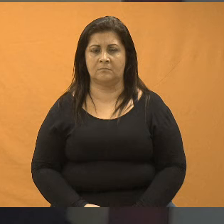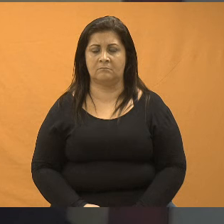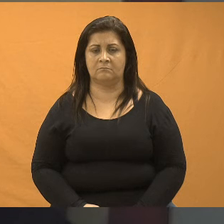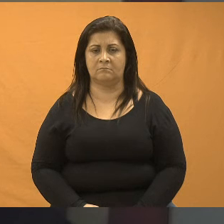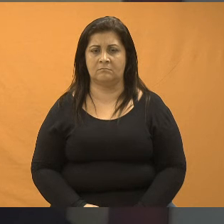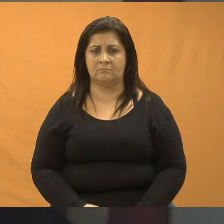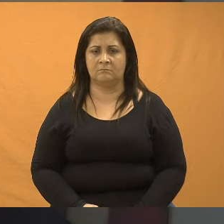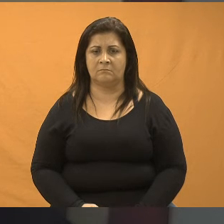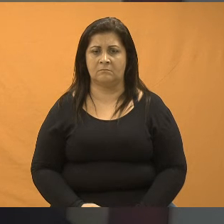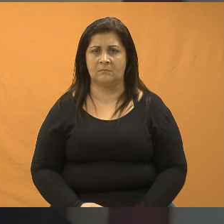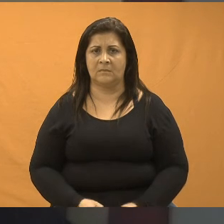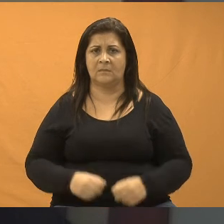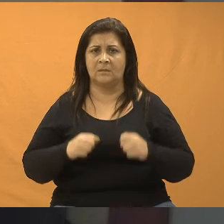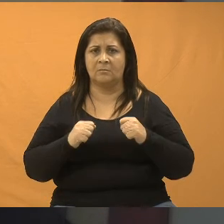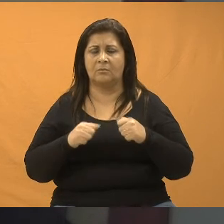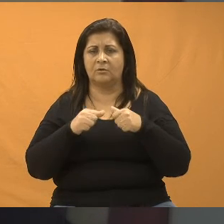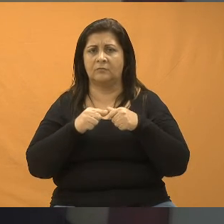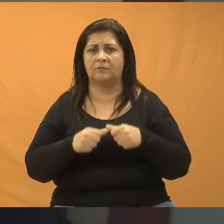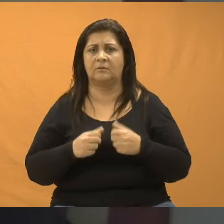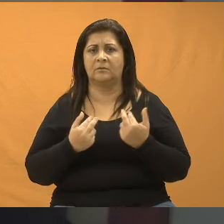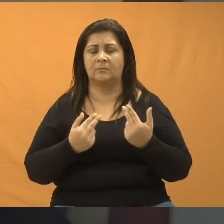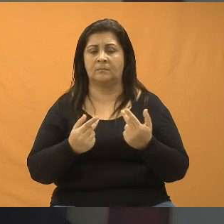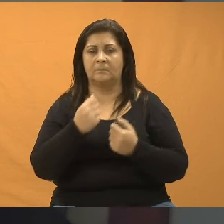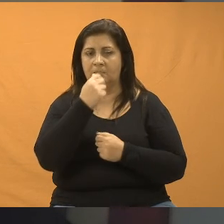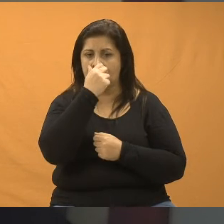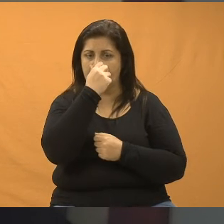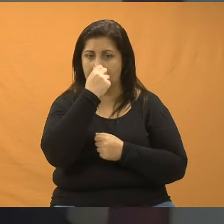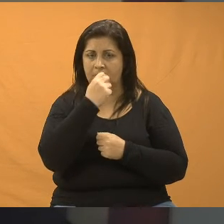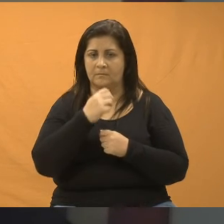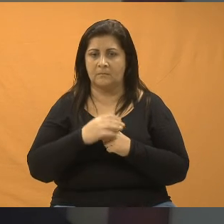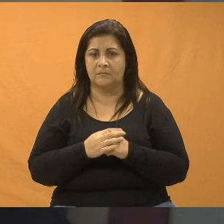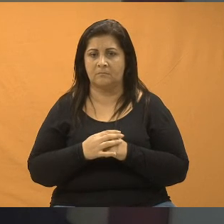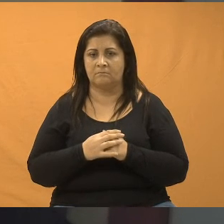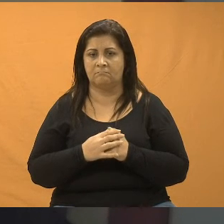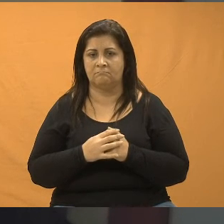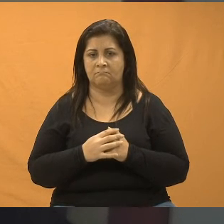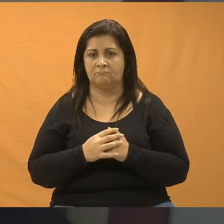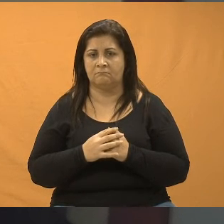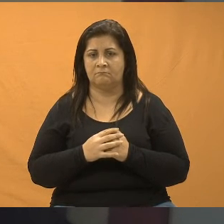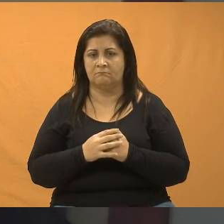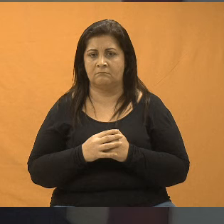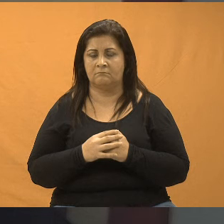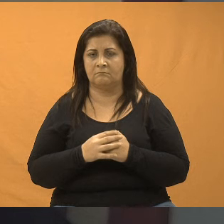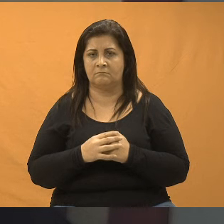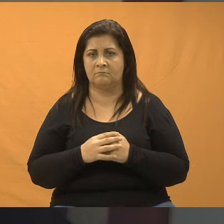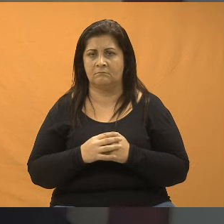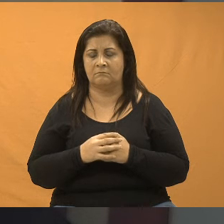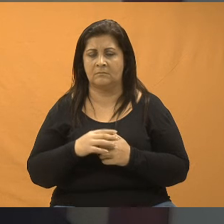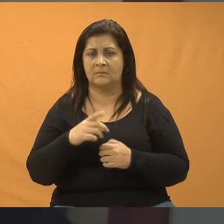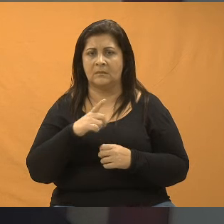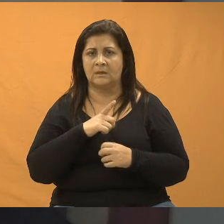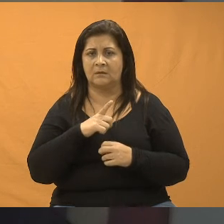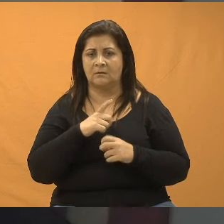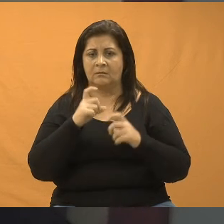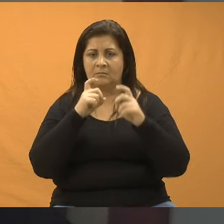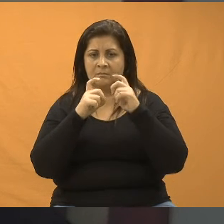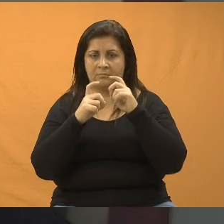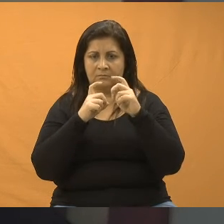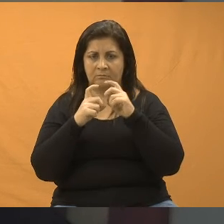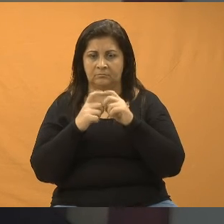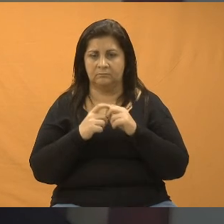Poderia ficar do jeito que está. Agora, nós tivemos uma reunião